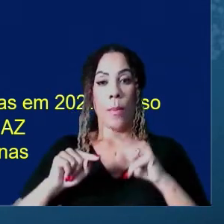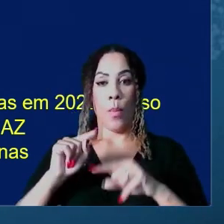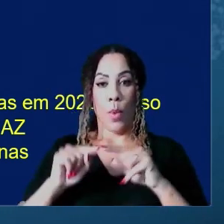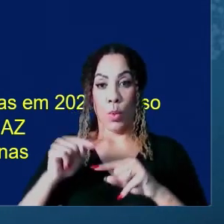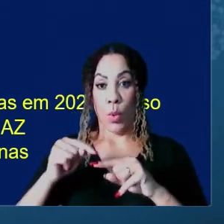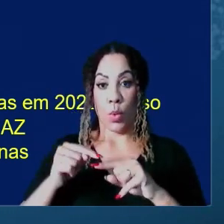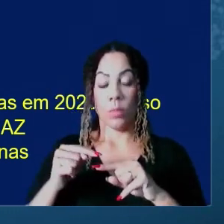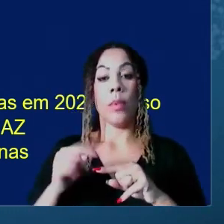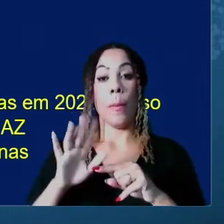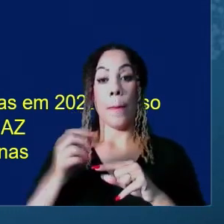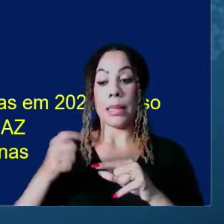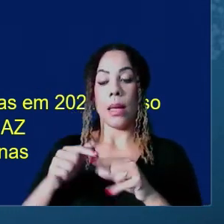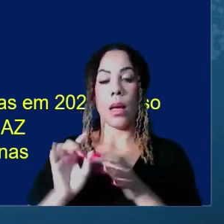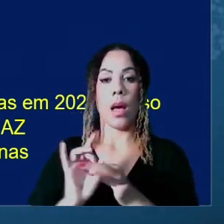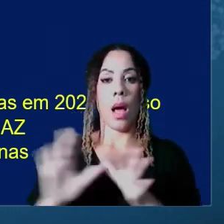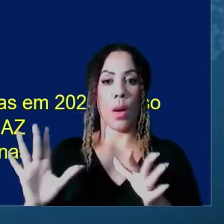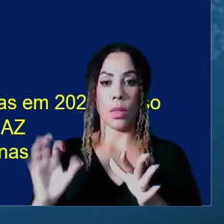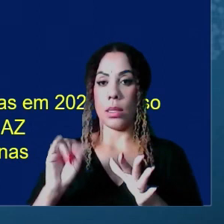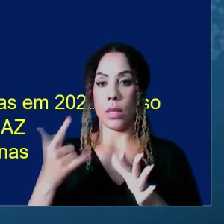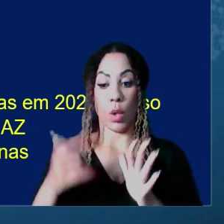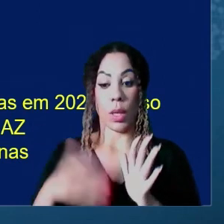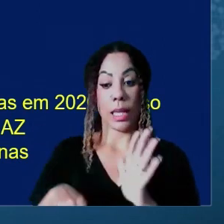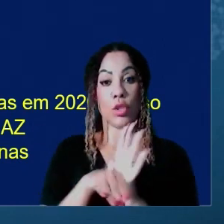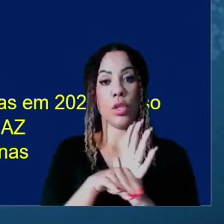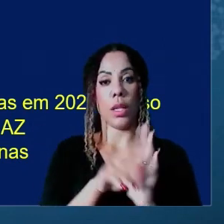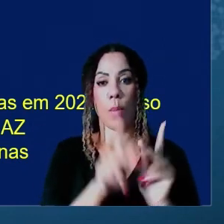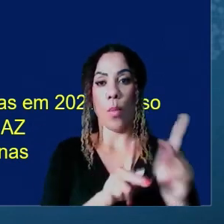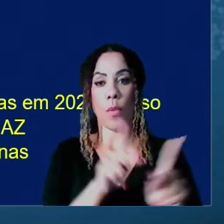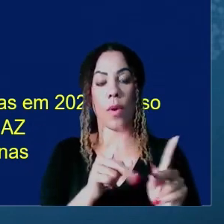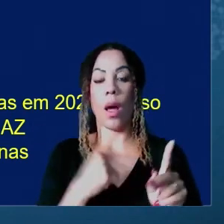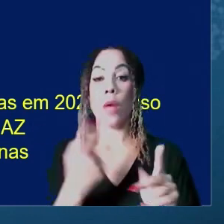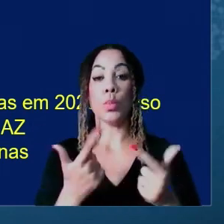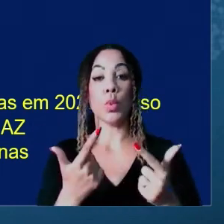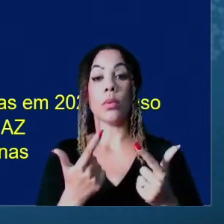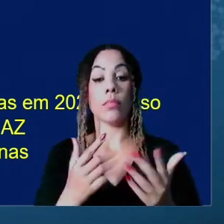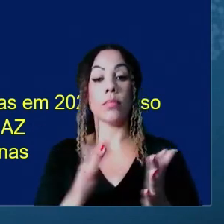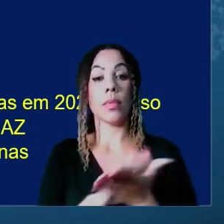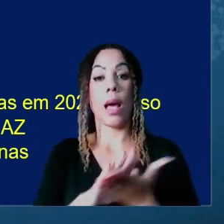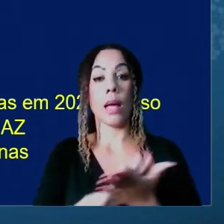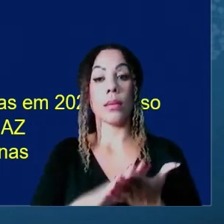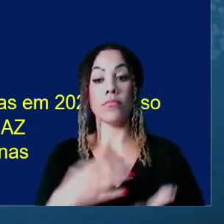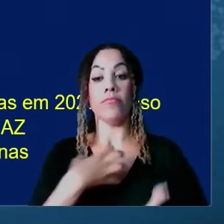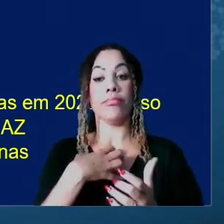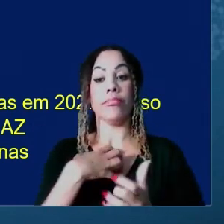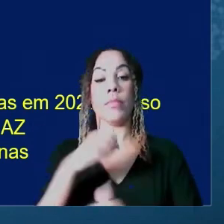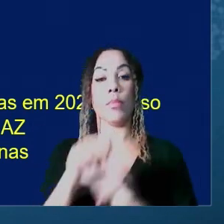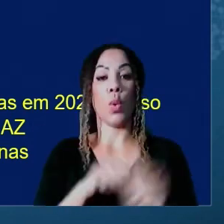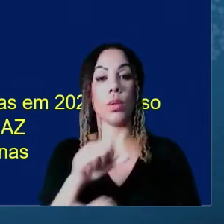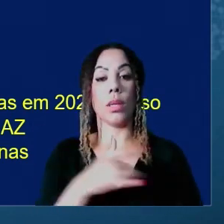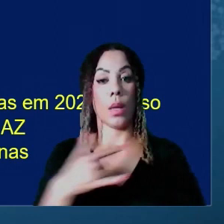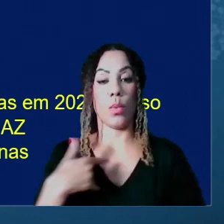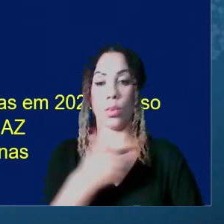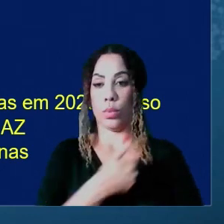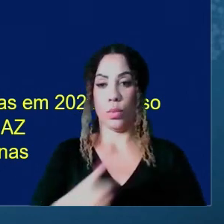o produto e esse produto não chegar à população, a gente não causa impacto nenhum em saúde pública. Então,